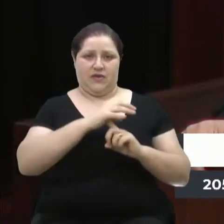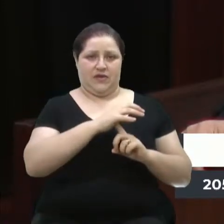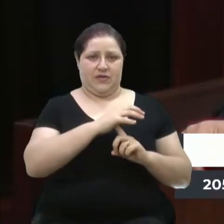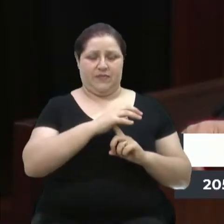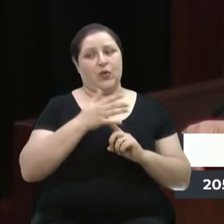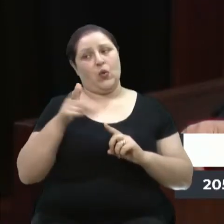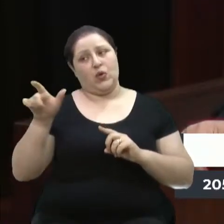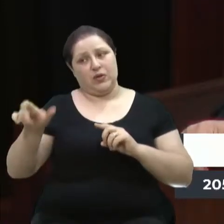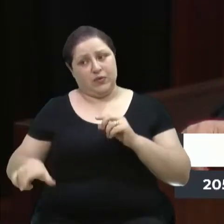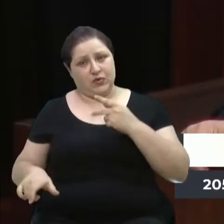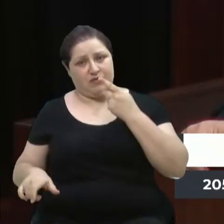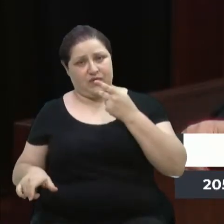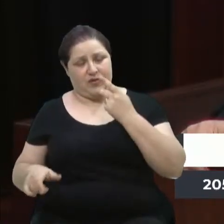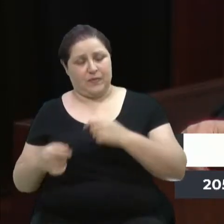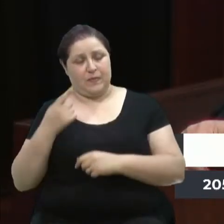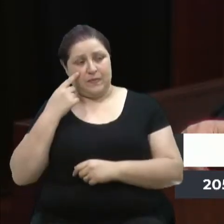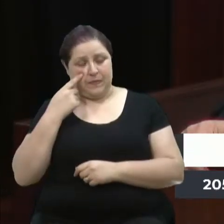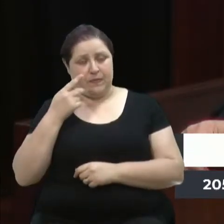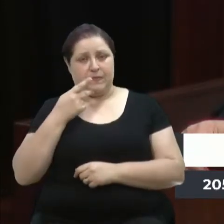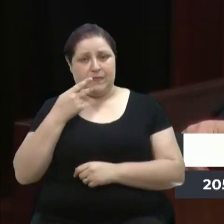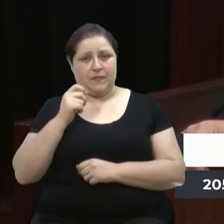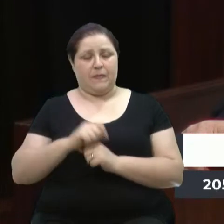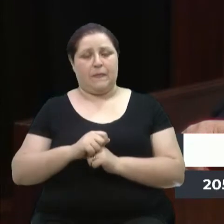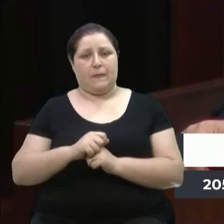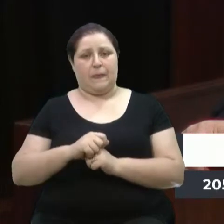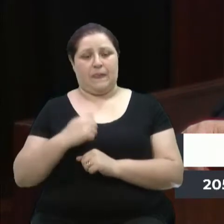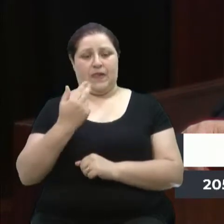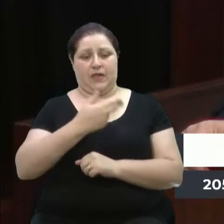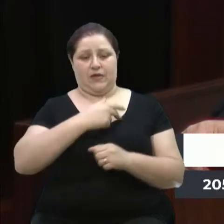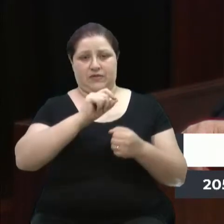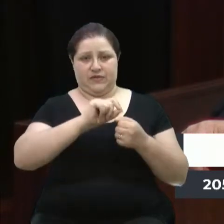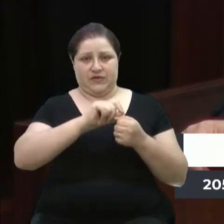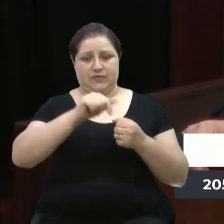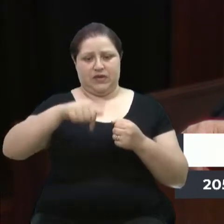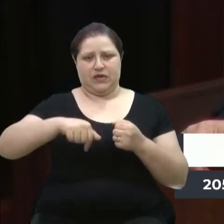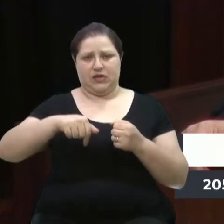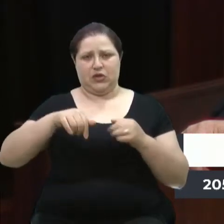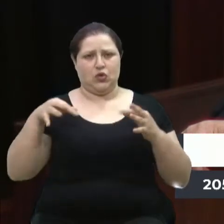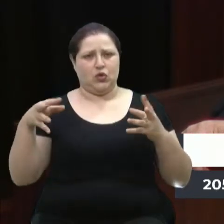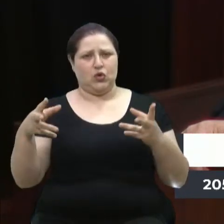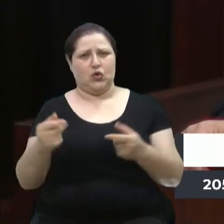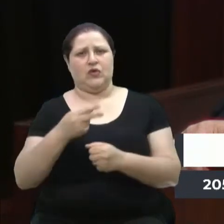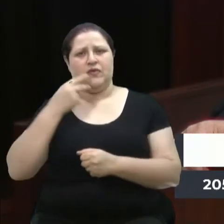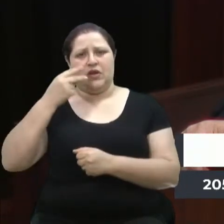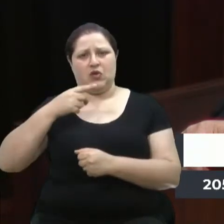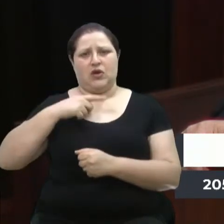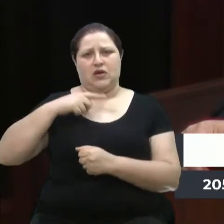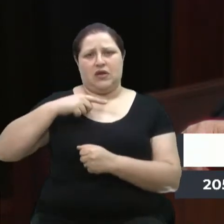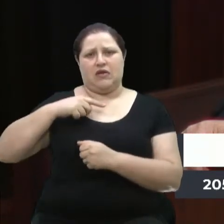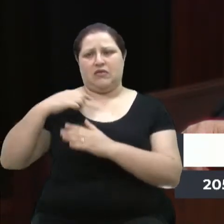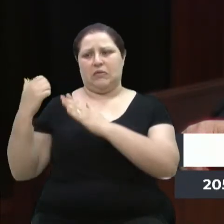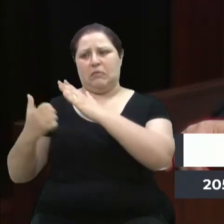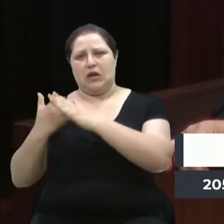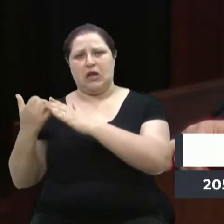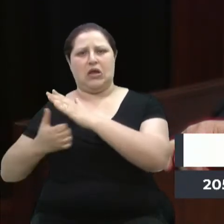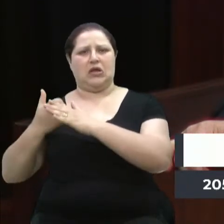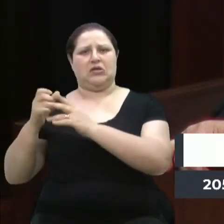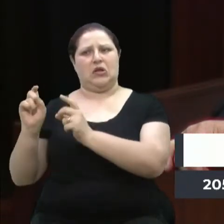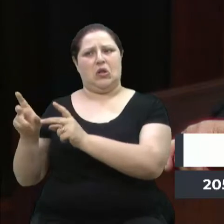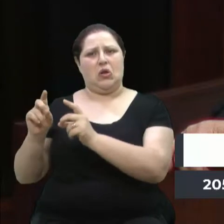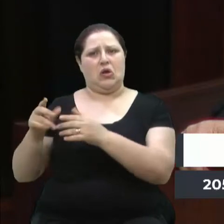que só deu aparelho eu quero dizer o seguinte quando a gente faz e aqui qualquer vereador que tem um comércio que tem algum espaço